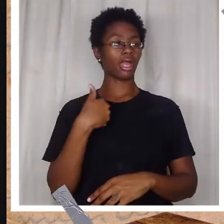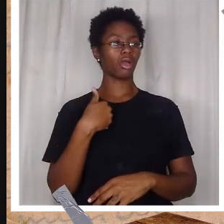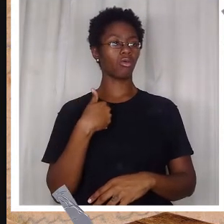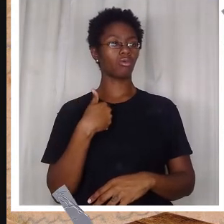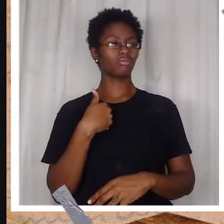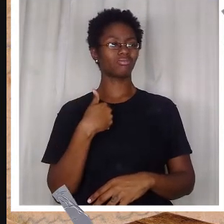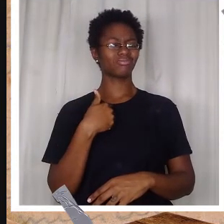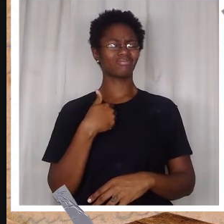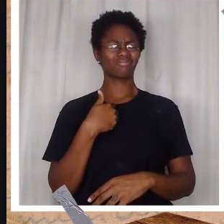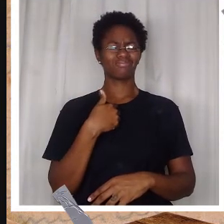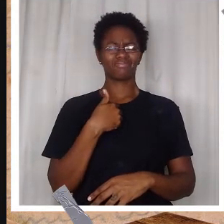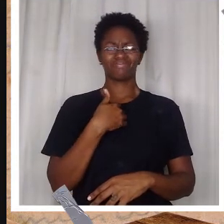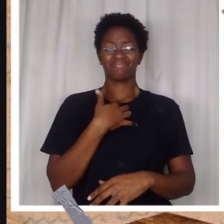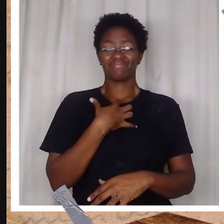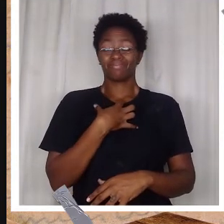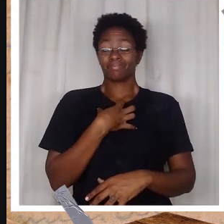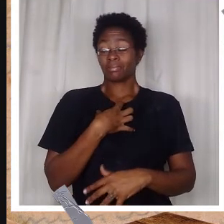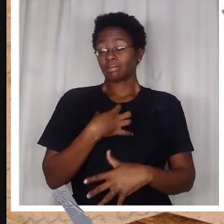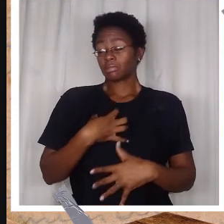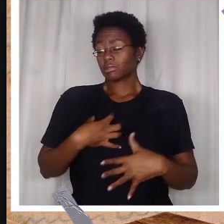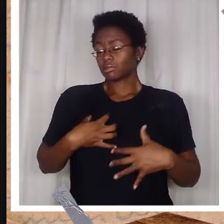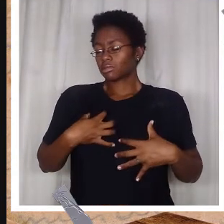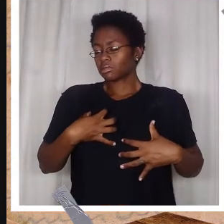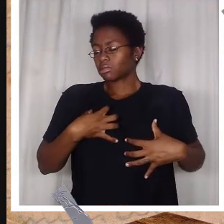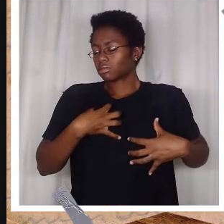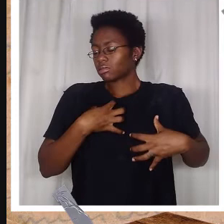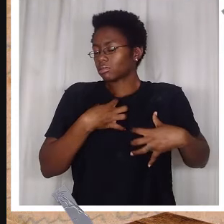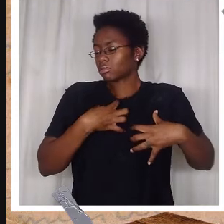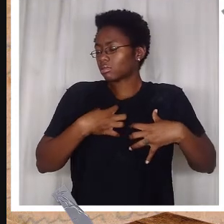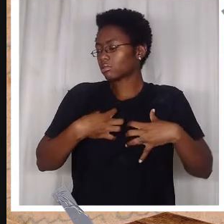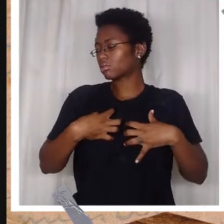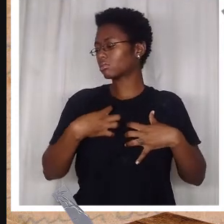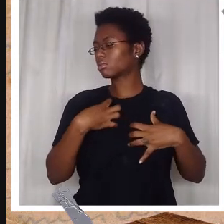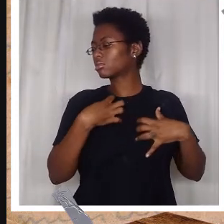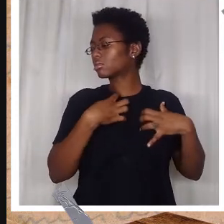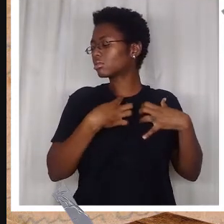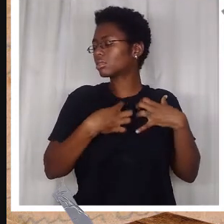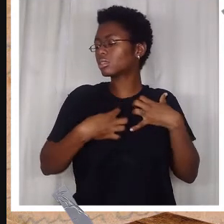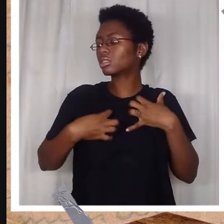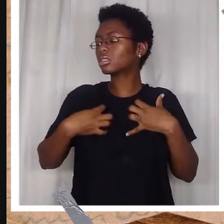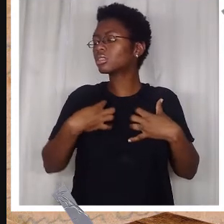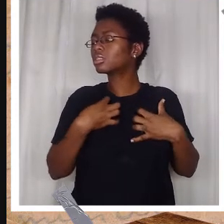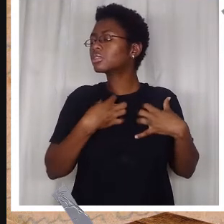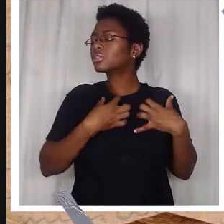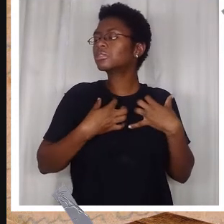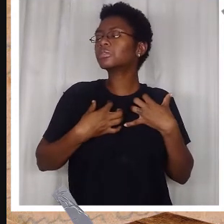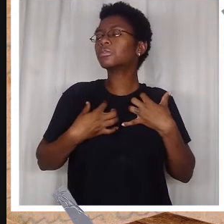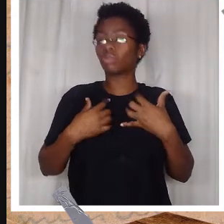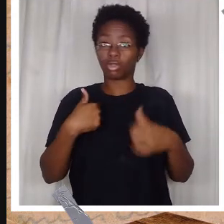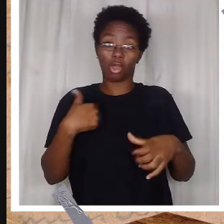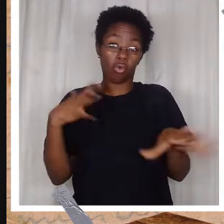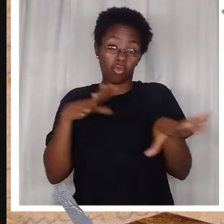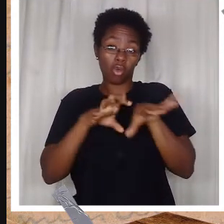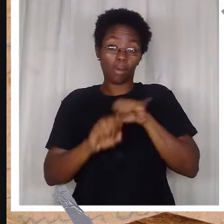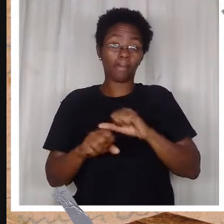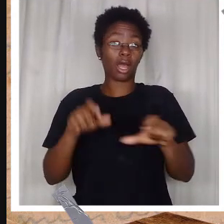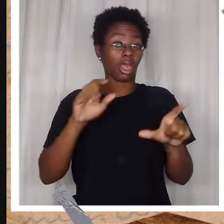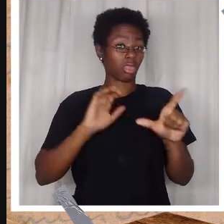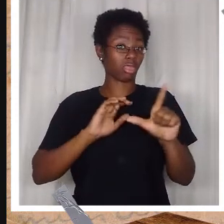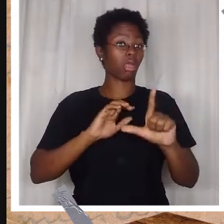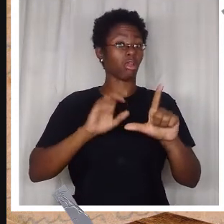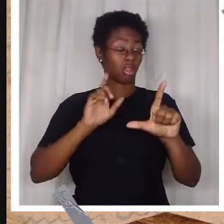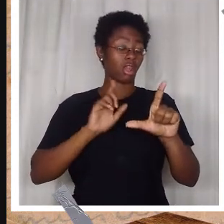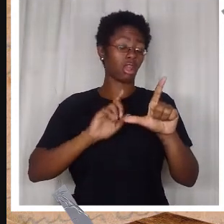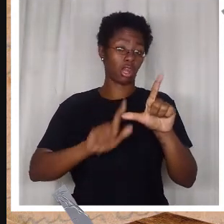uma sensação de pesar gigantesca, porque eu me formei em letras, não estudei